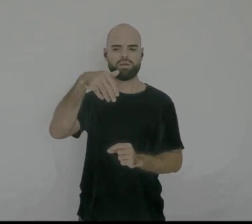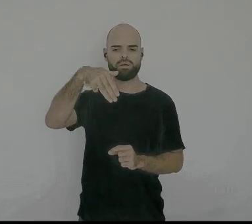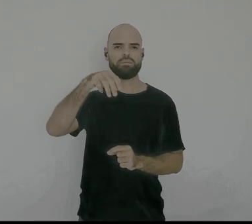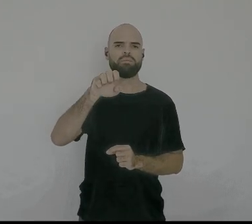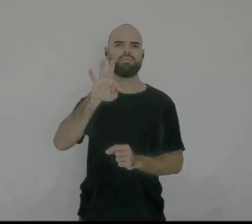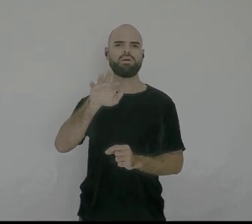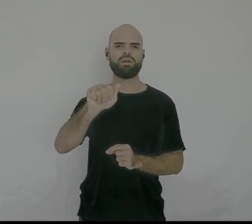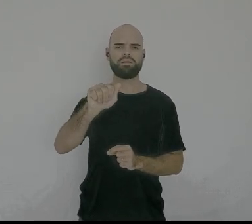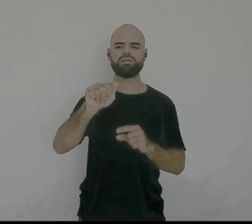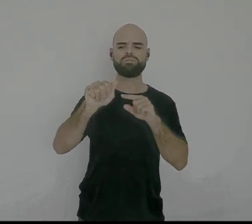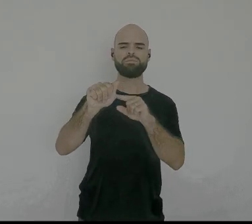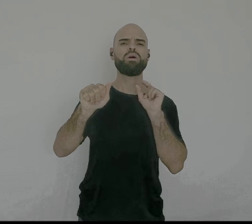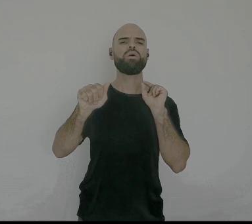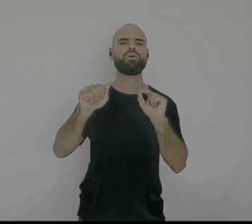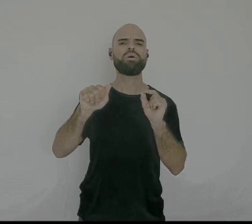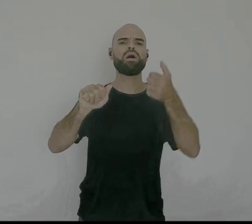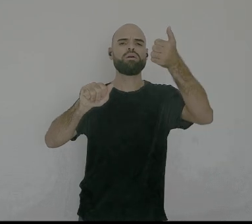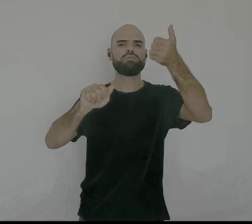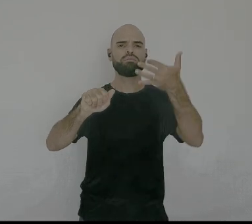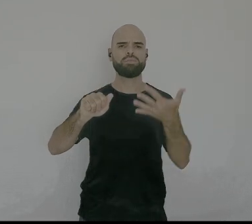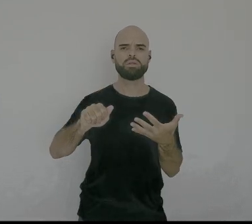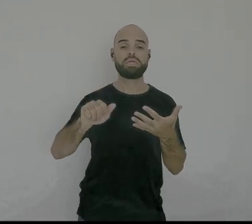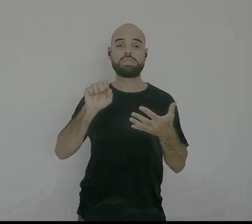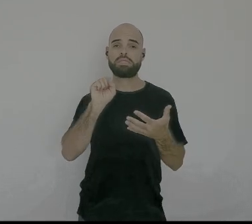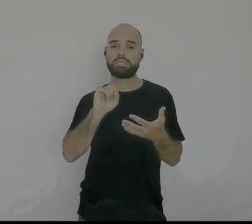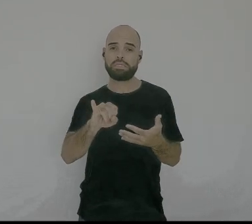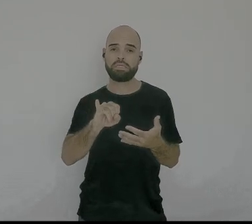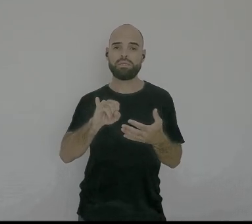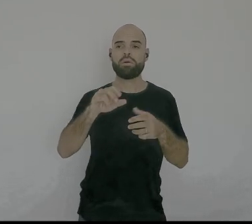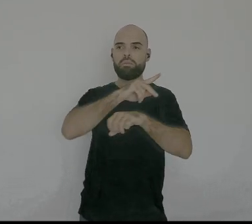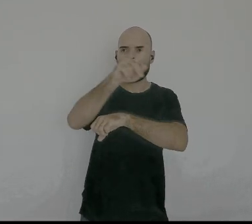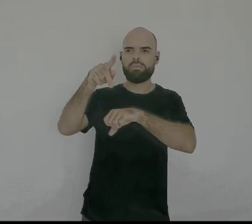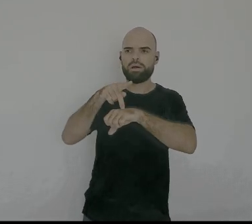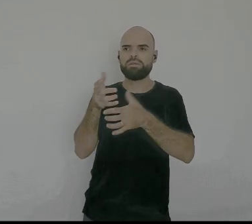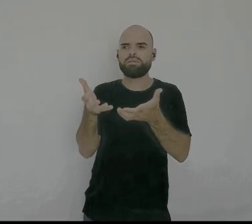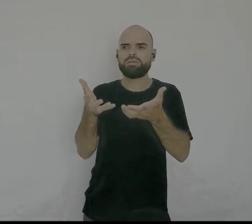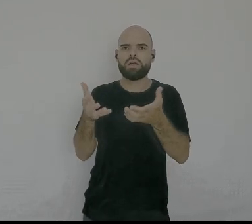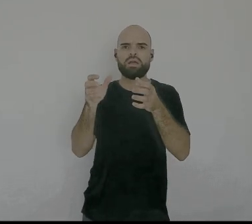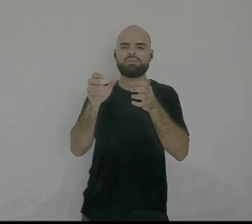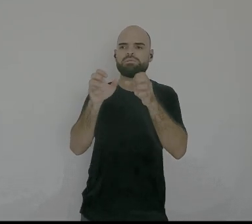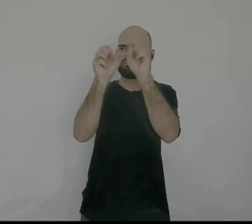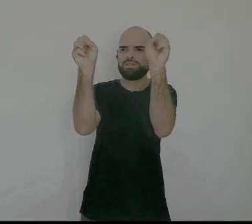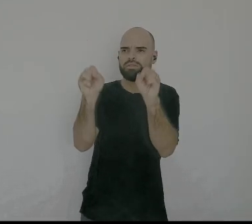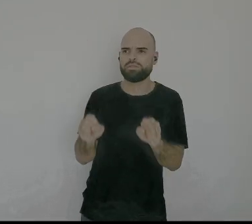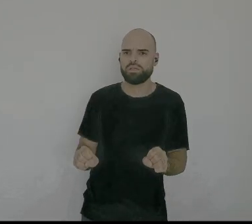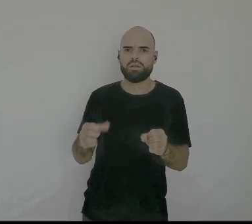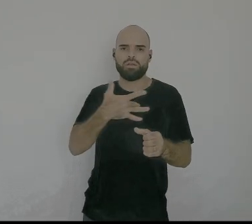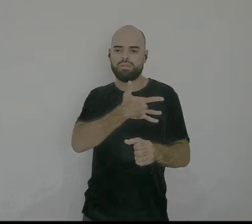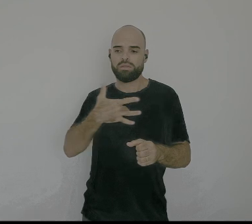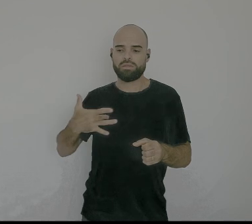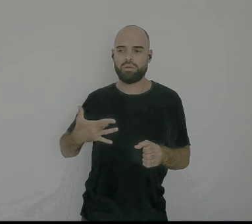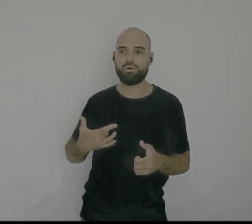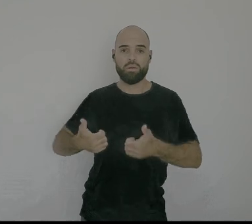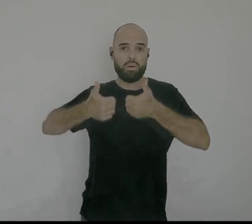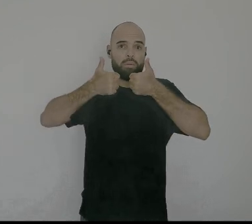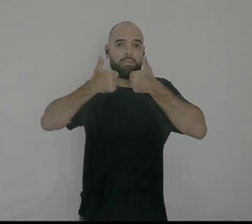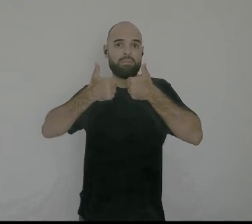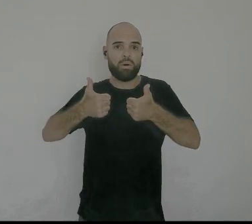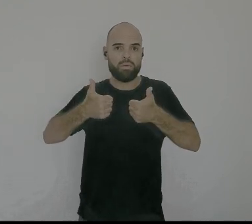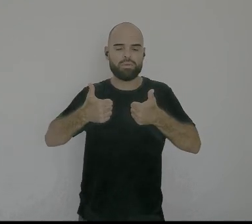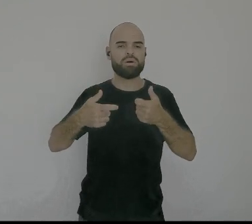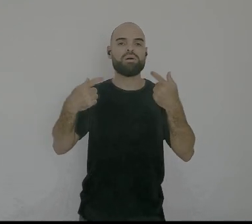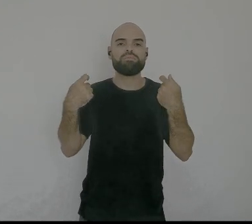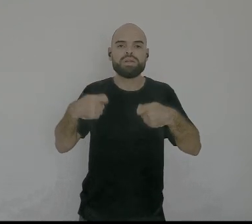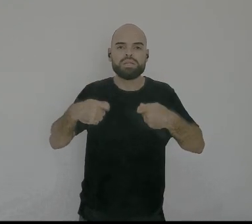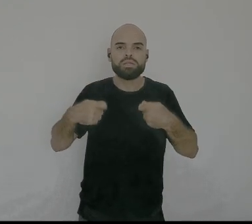chamada tripla meta, que diz que para ter um sistema de saúde de qualidade, nós